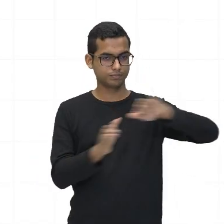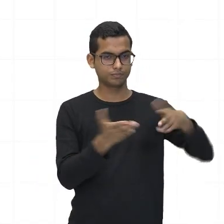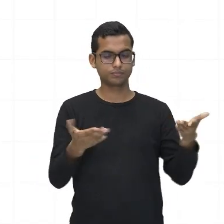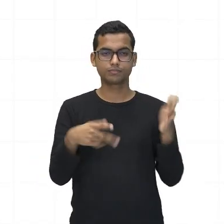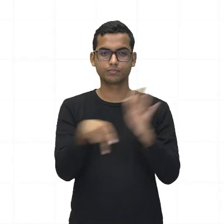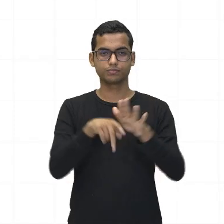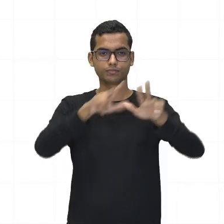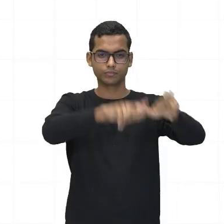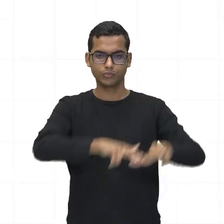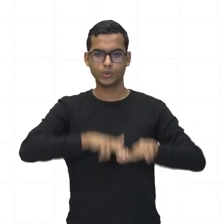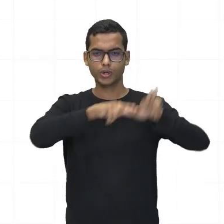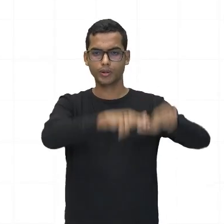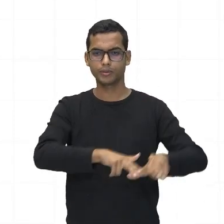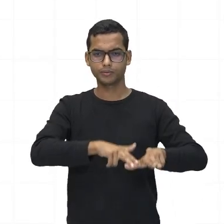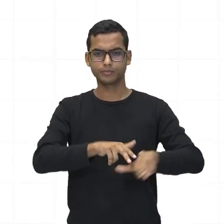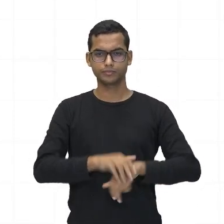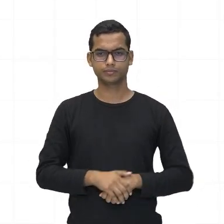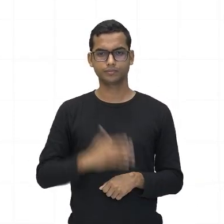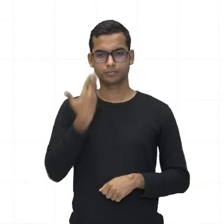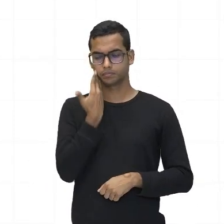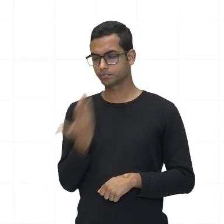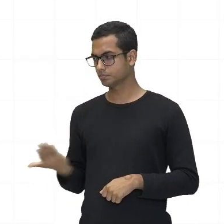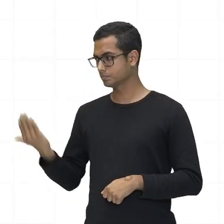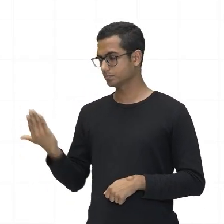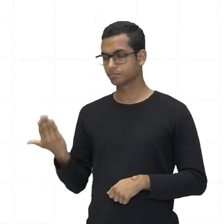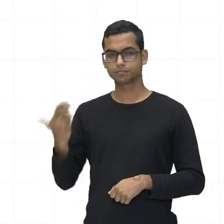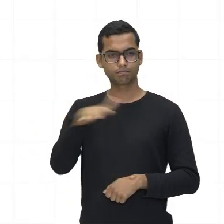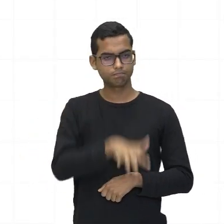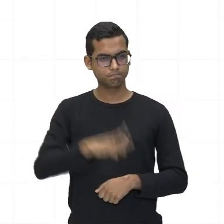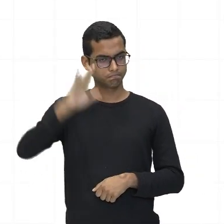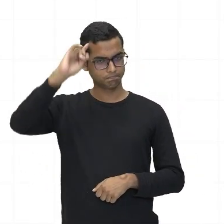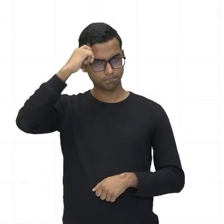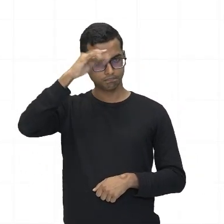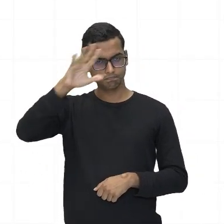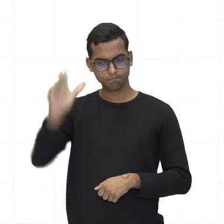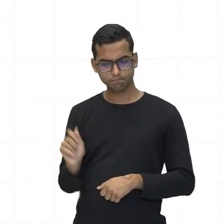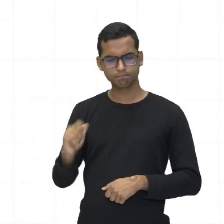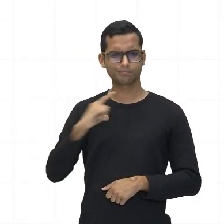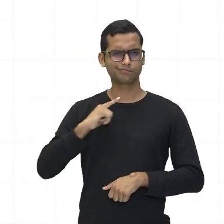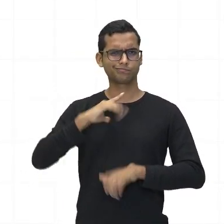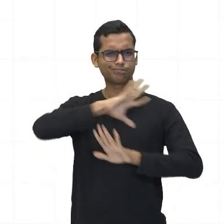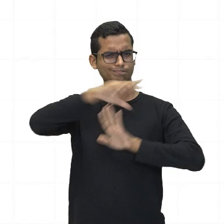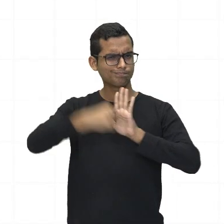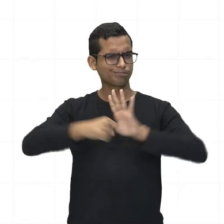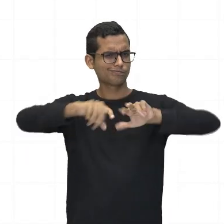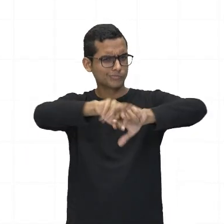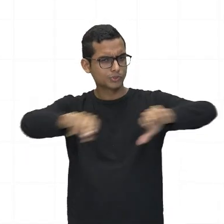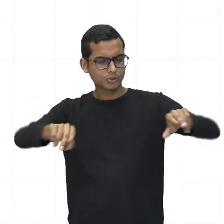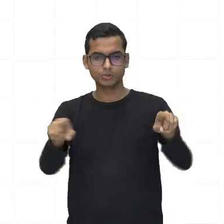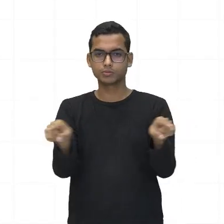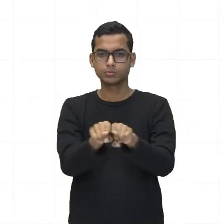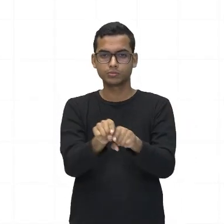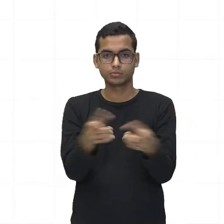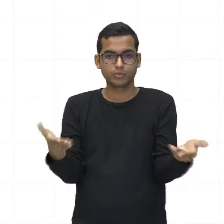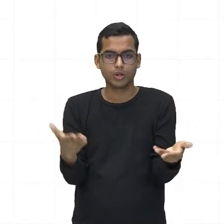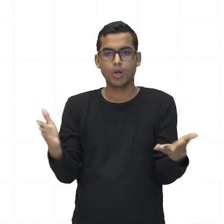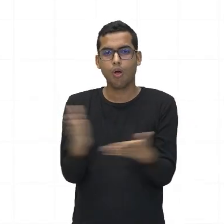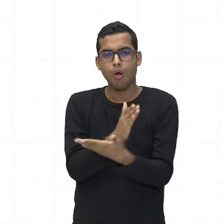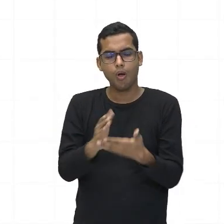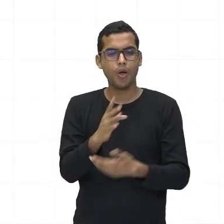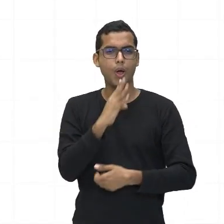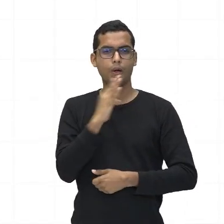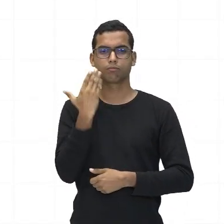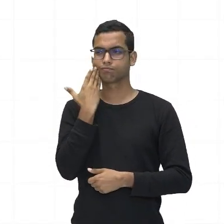candomblé. Né? Nessa religião de matriz africana há diversos símbolos, mas vamos aqui conhecer alguns